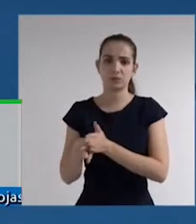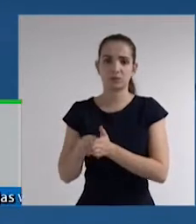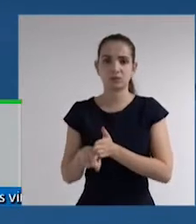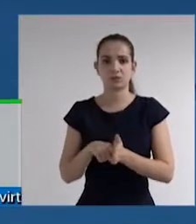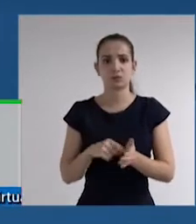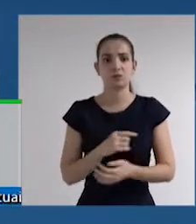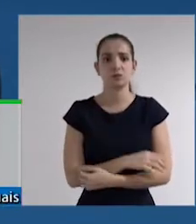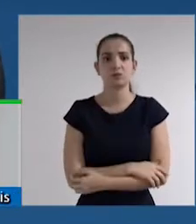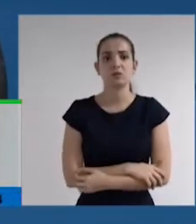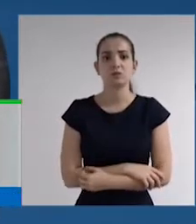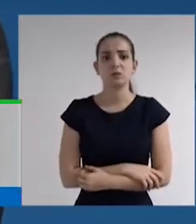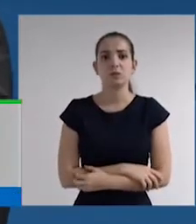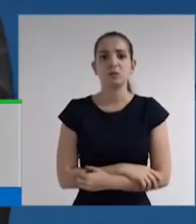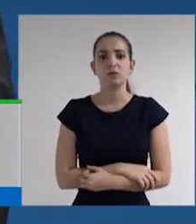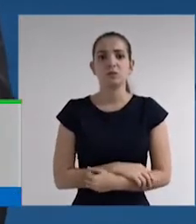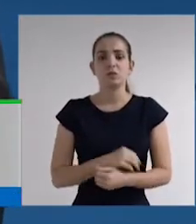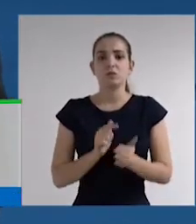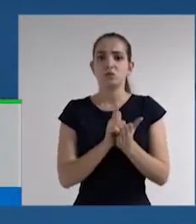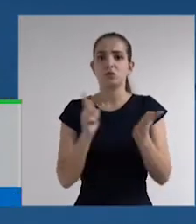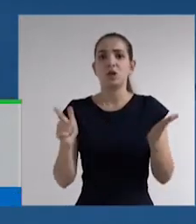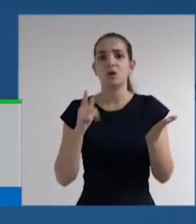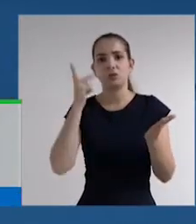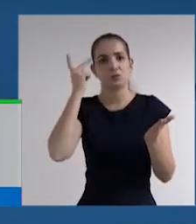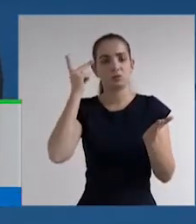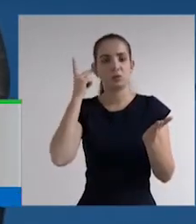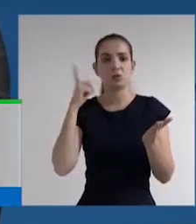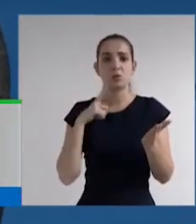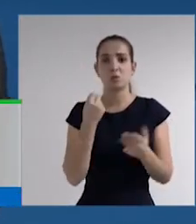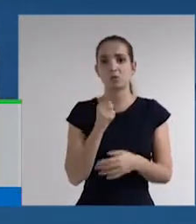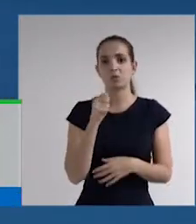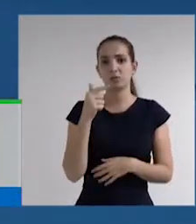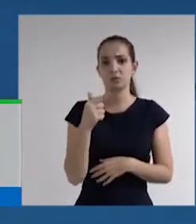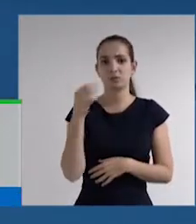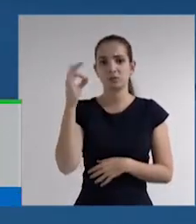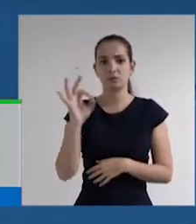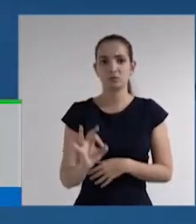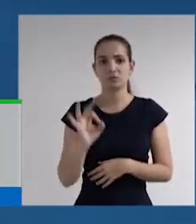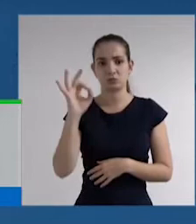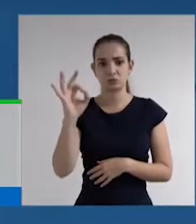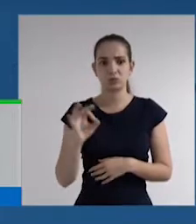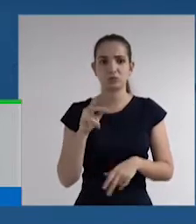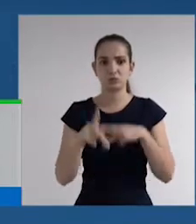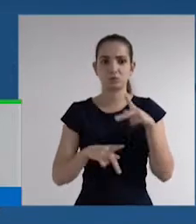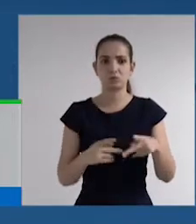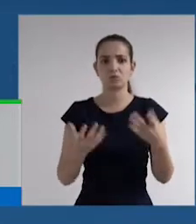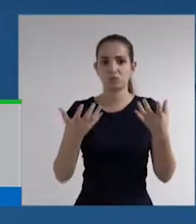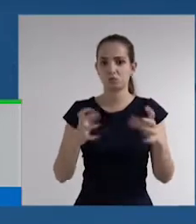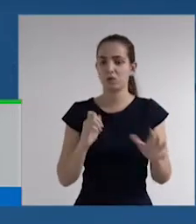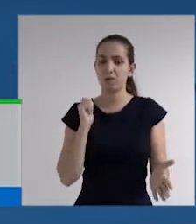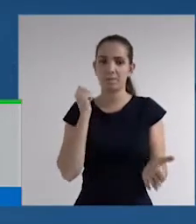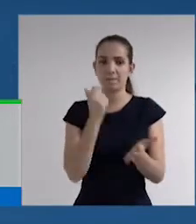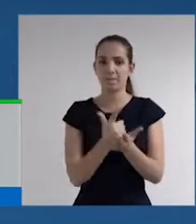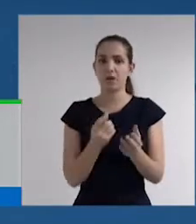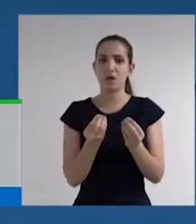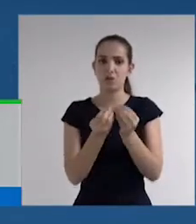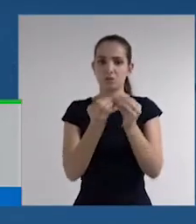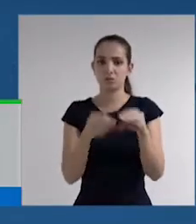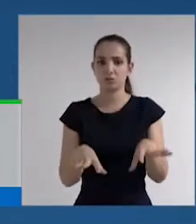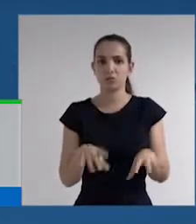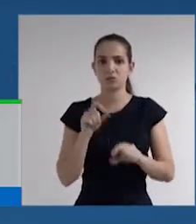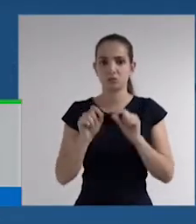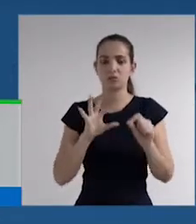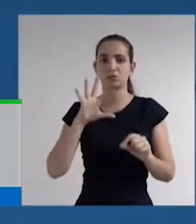onde 87% da população não querem pagar a conta dos prejuízos causados